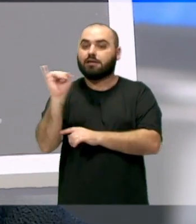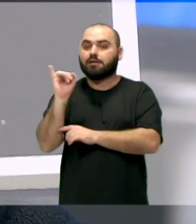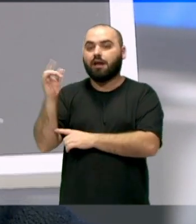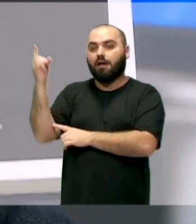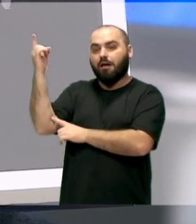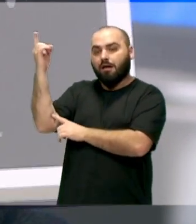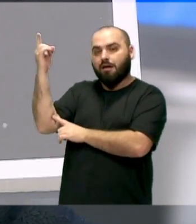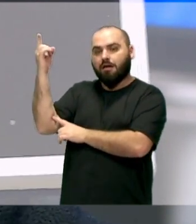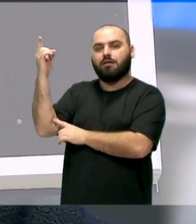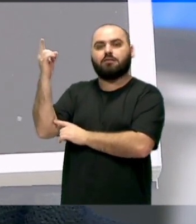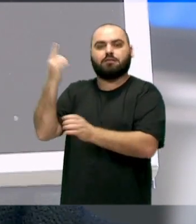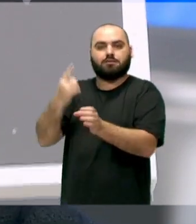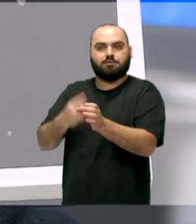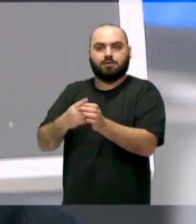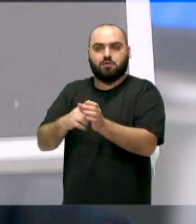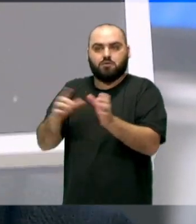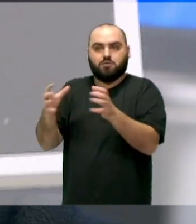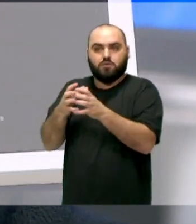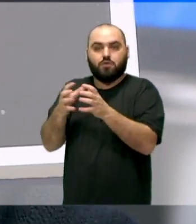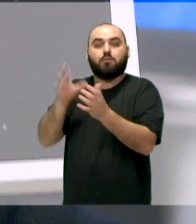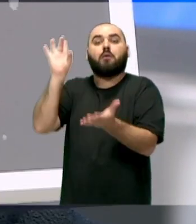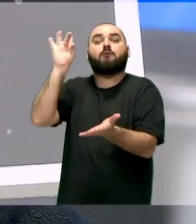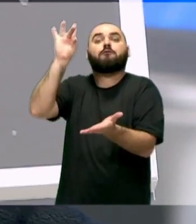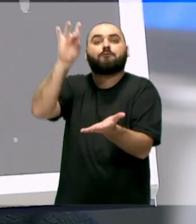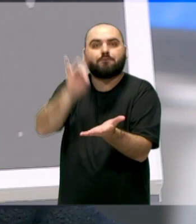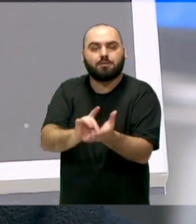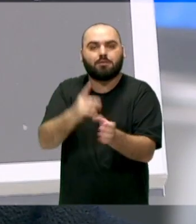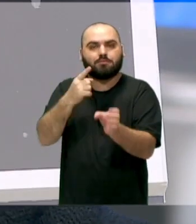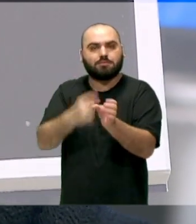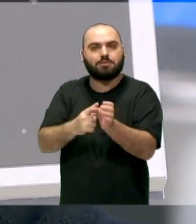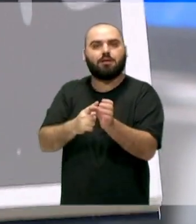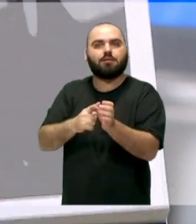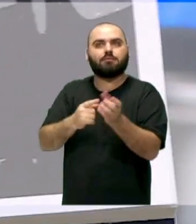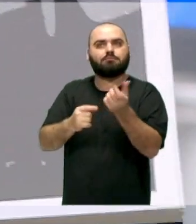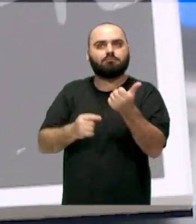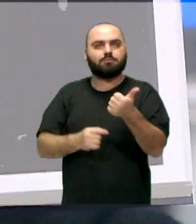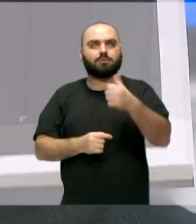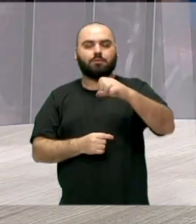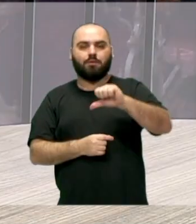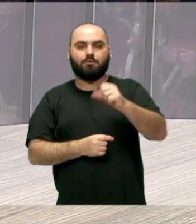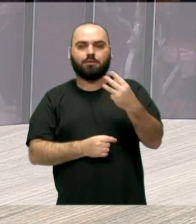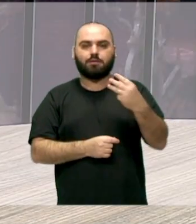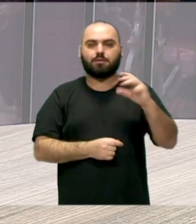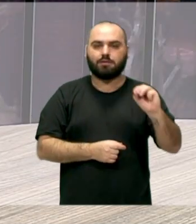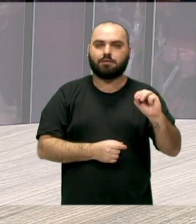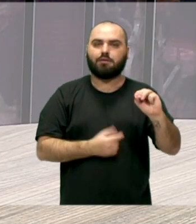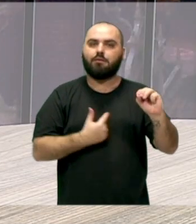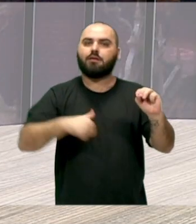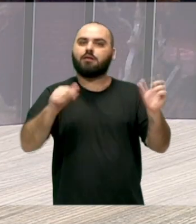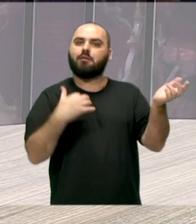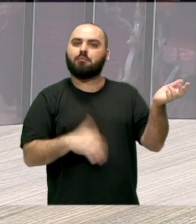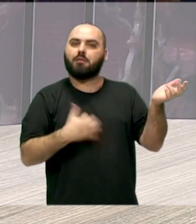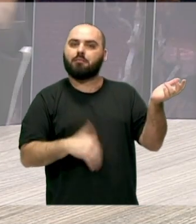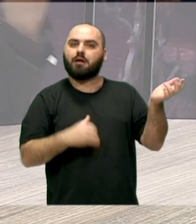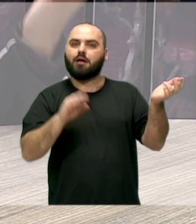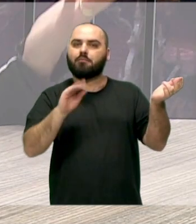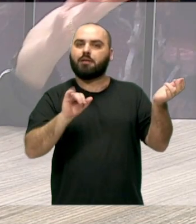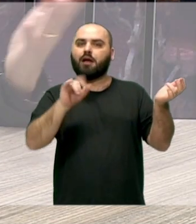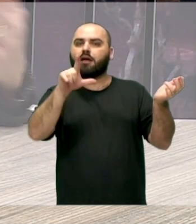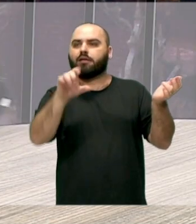É a cidade praticamente, a banda oficial da cidade lá na década de 30, que tocava nos bailes da